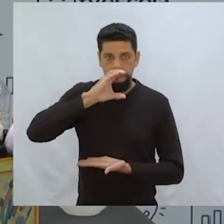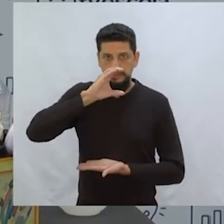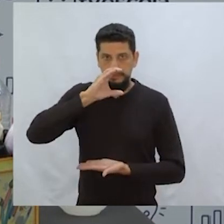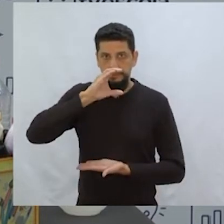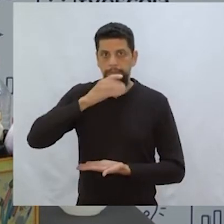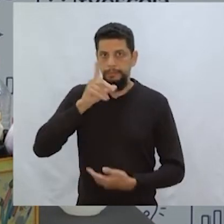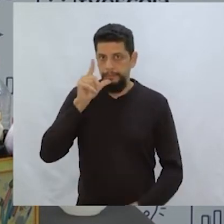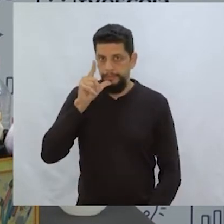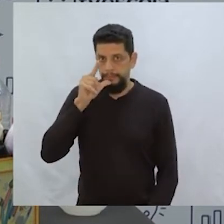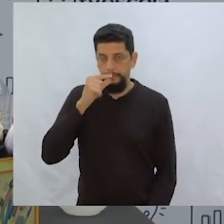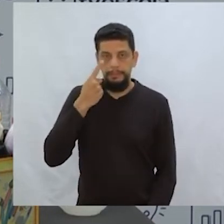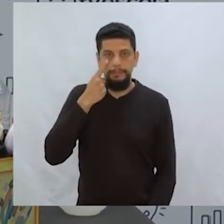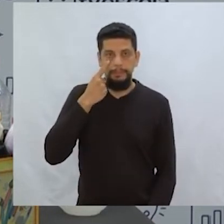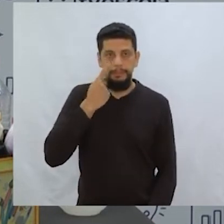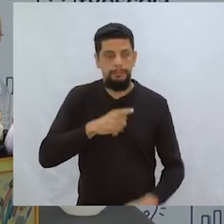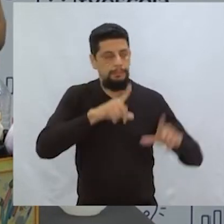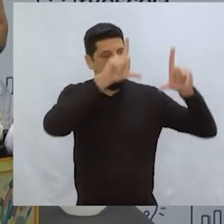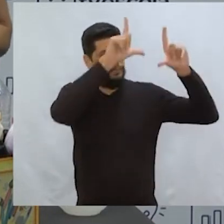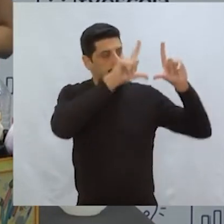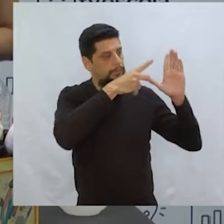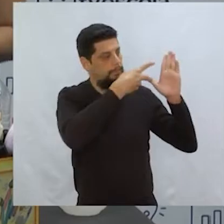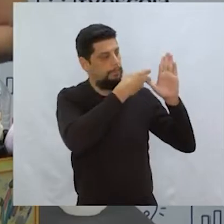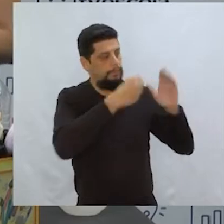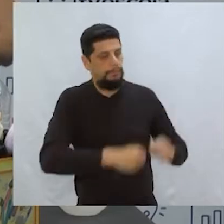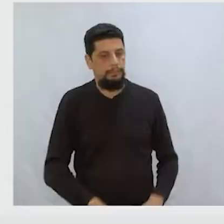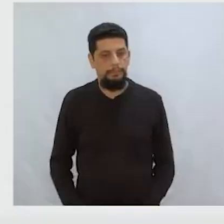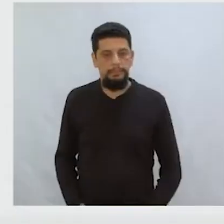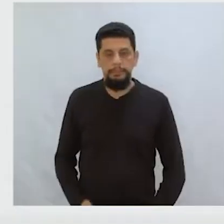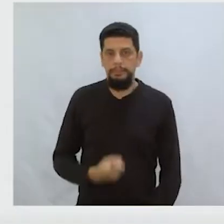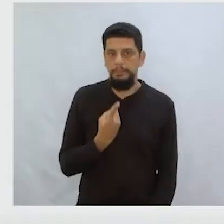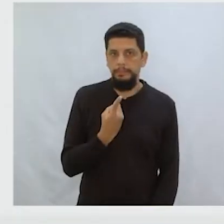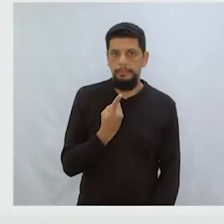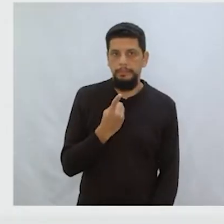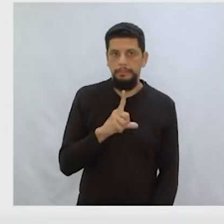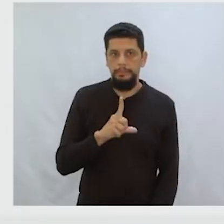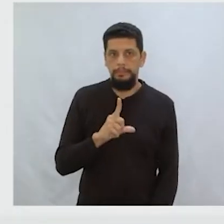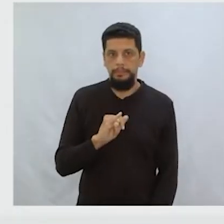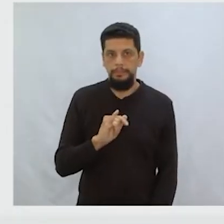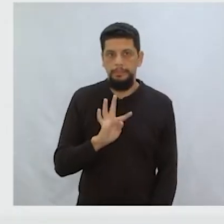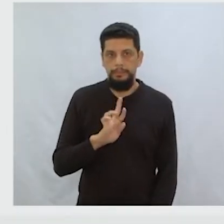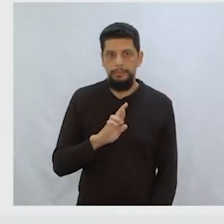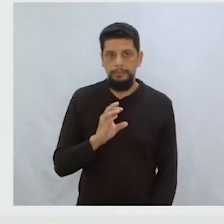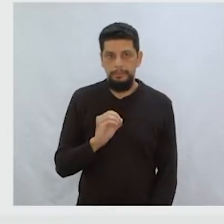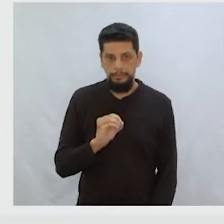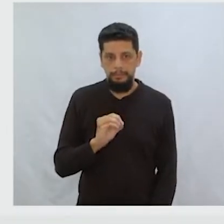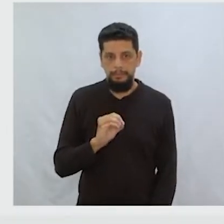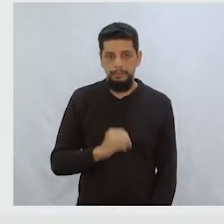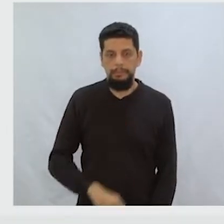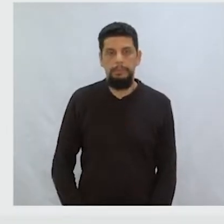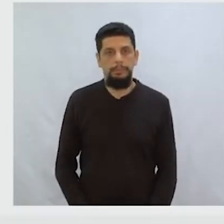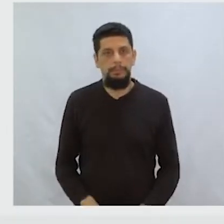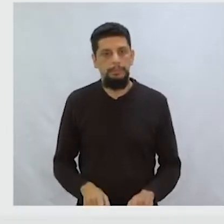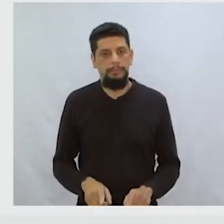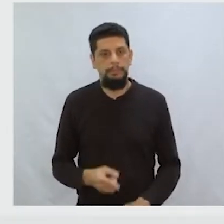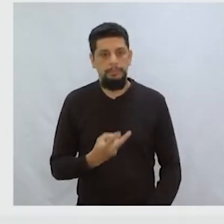1, 2, 3, 4, 5, 6, 7, 8, 9, 10 copos. Vamos ver lá na tela então? 1 litro de água, 1